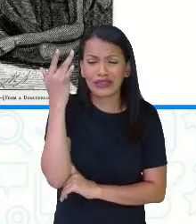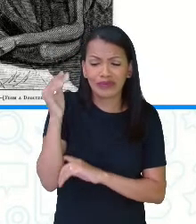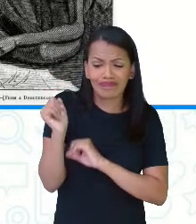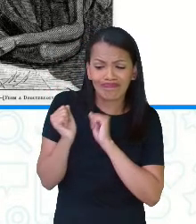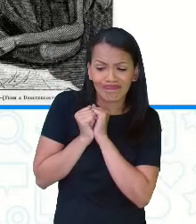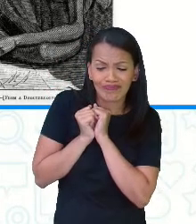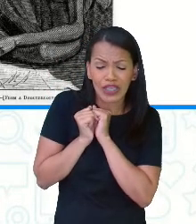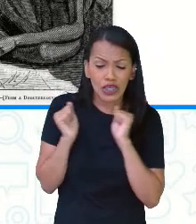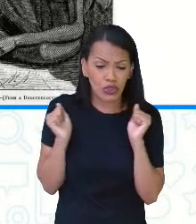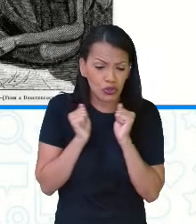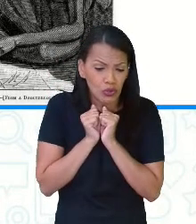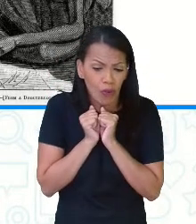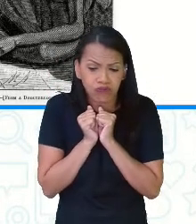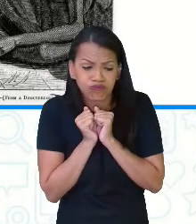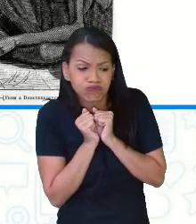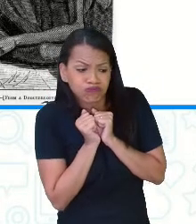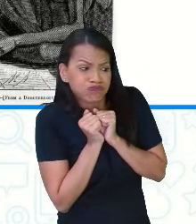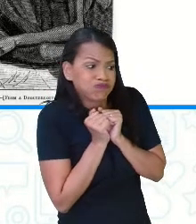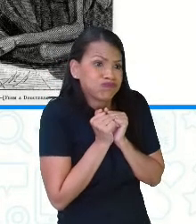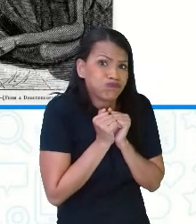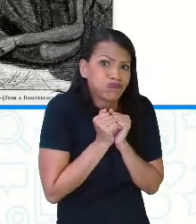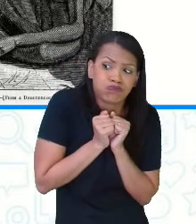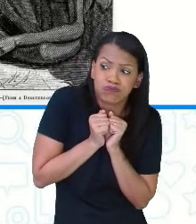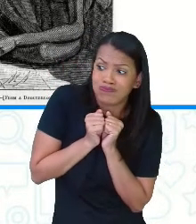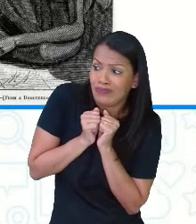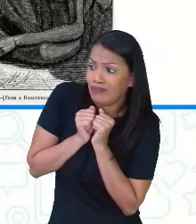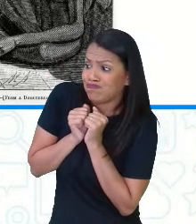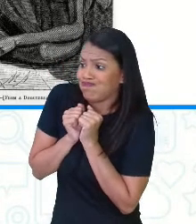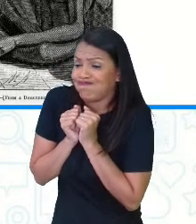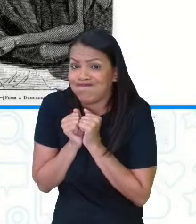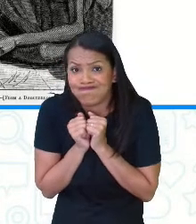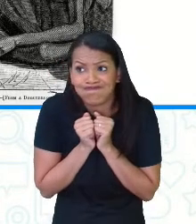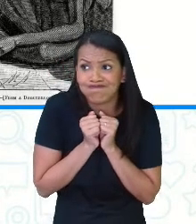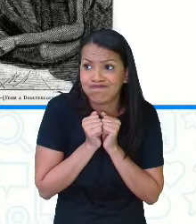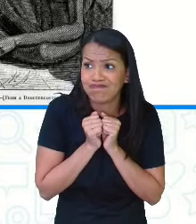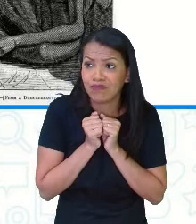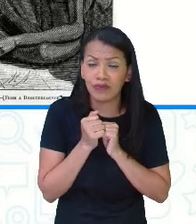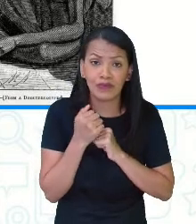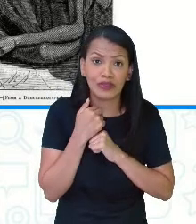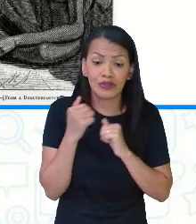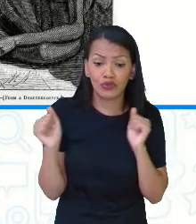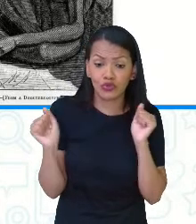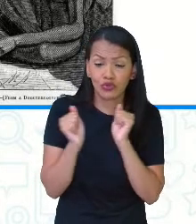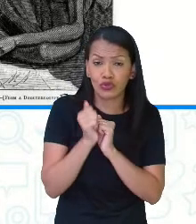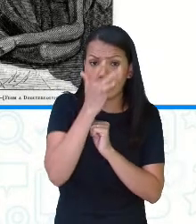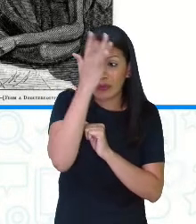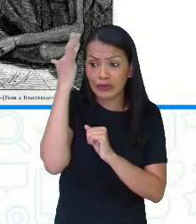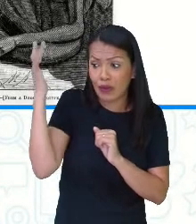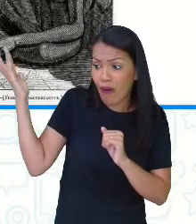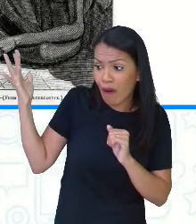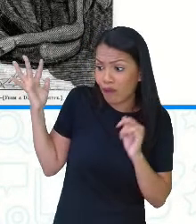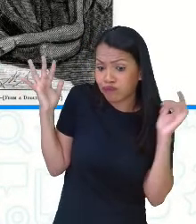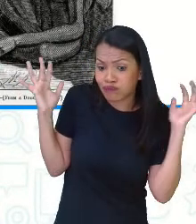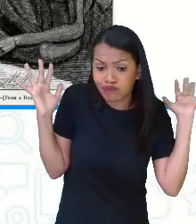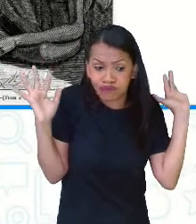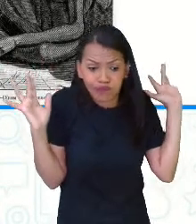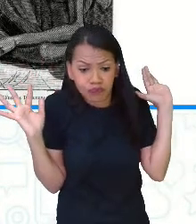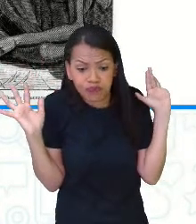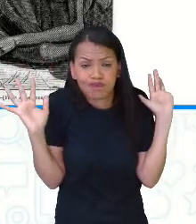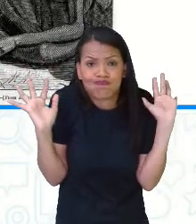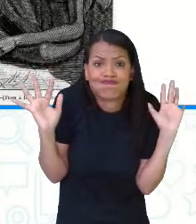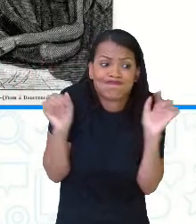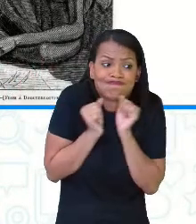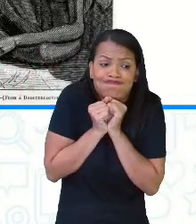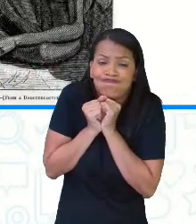ali no canto. Elas não tinham direito a sequer um canto decente para vir para cá, para o